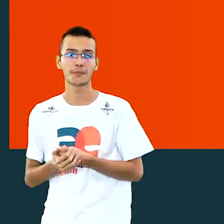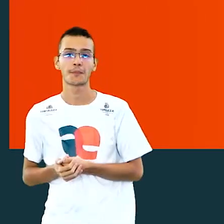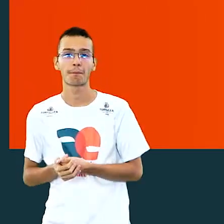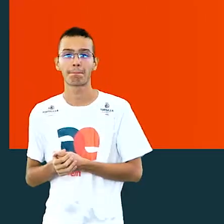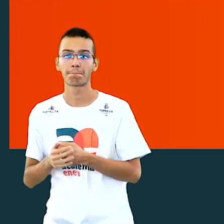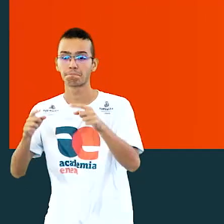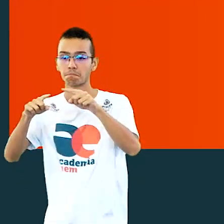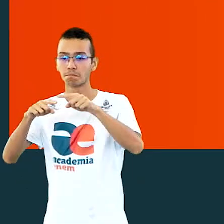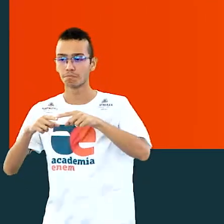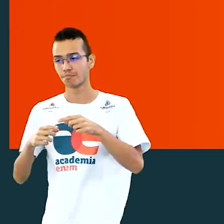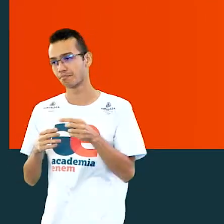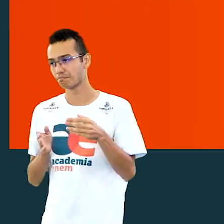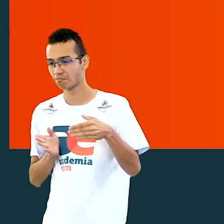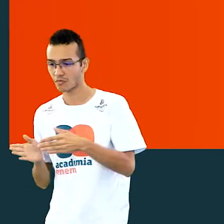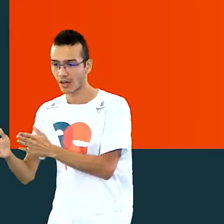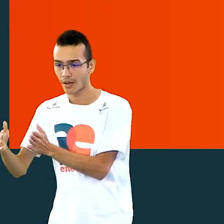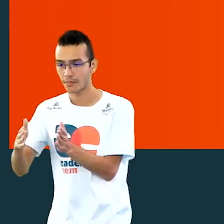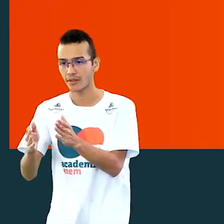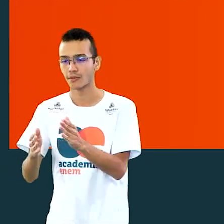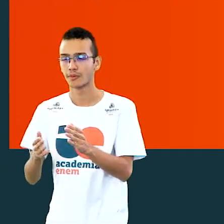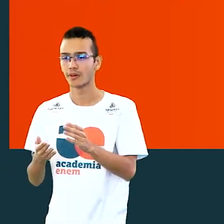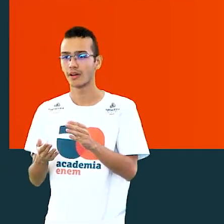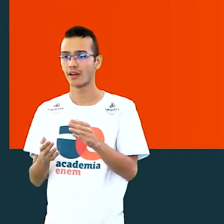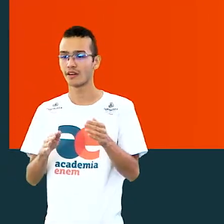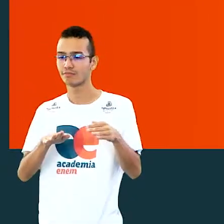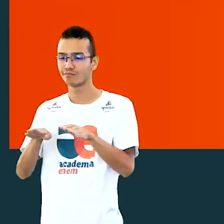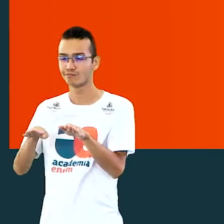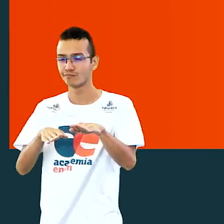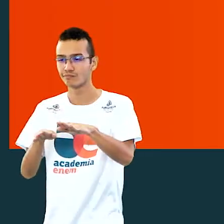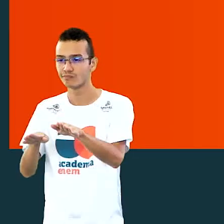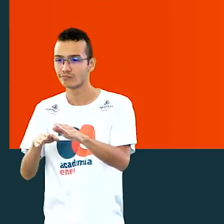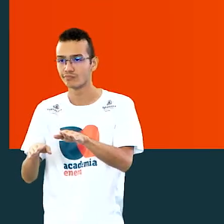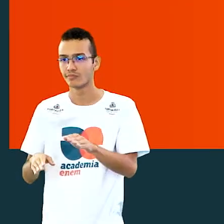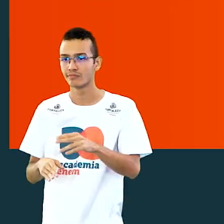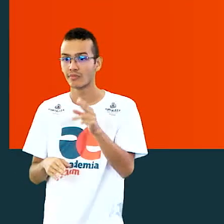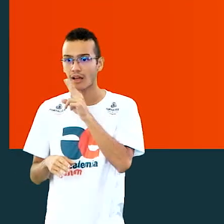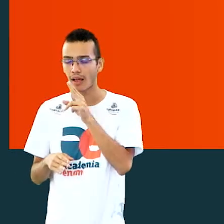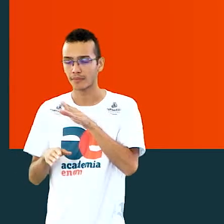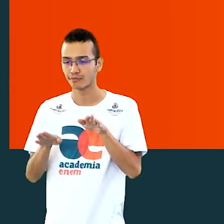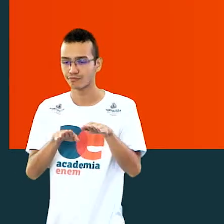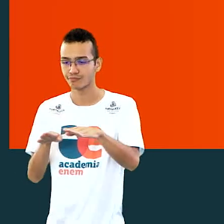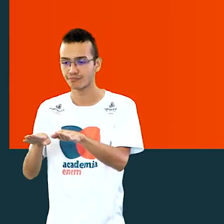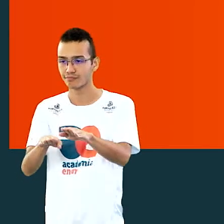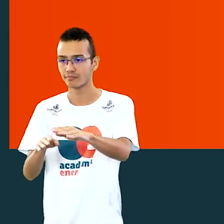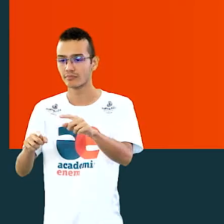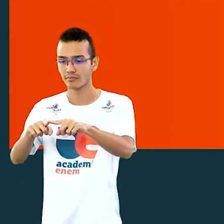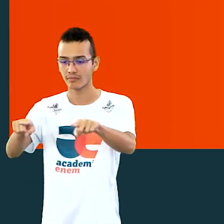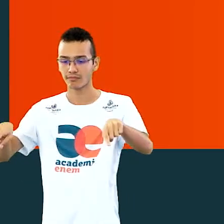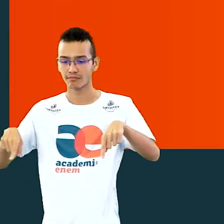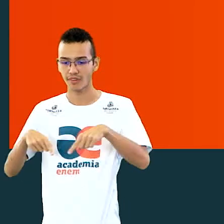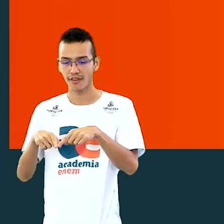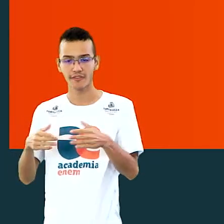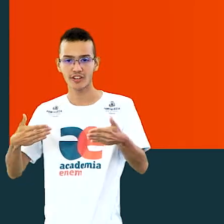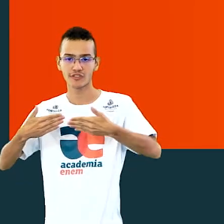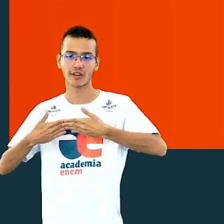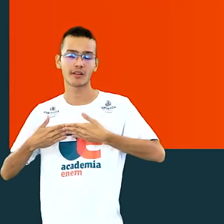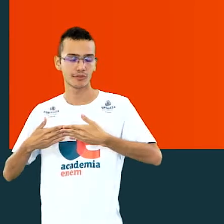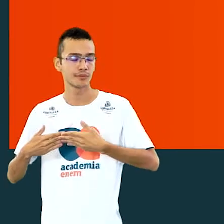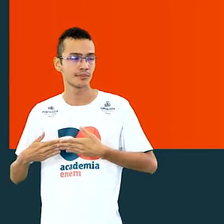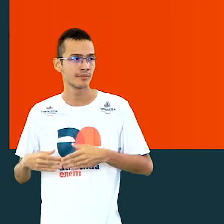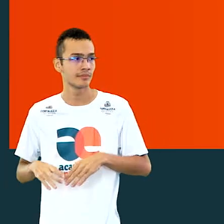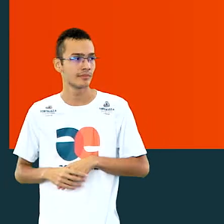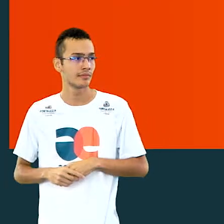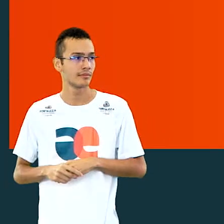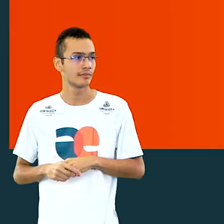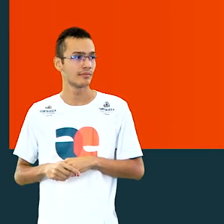fechado? É ou não é? E se eu jogar uma bomba no meio da pista, ele fica o quê? Aberto. O carro vai conseguir